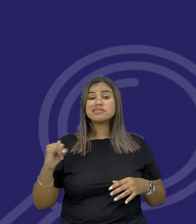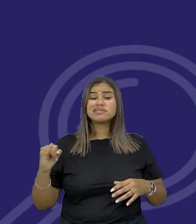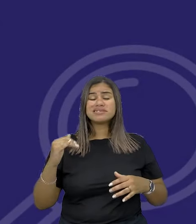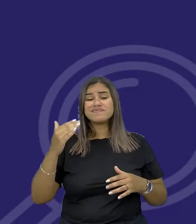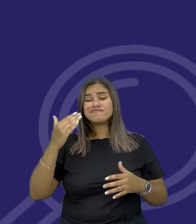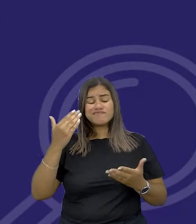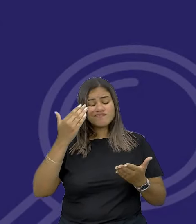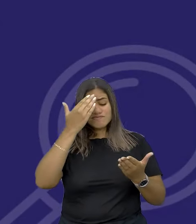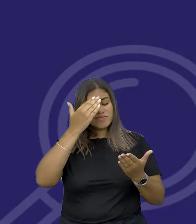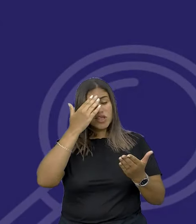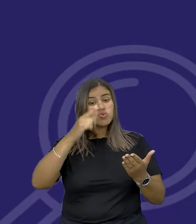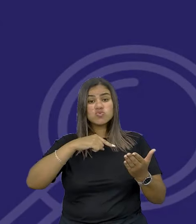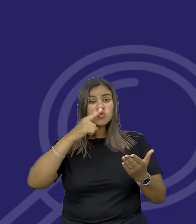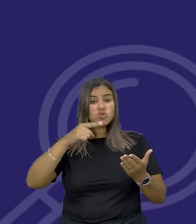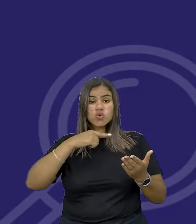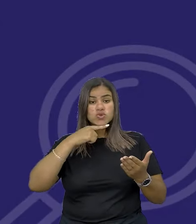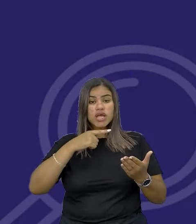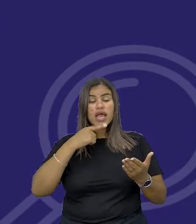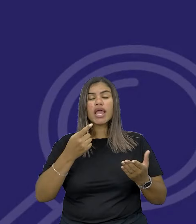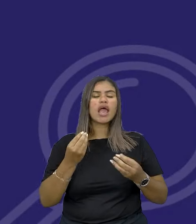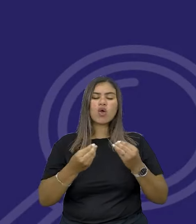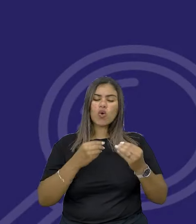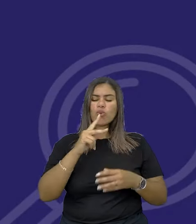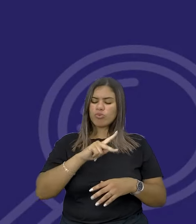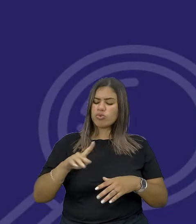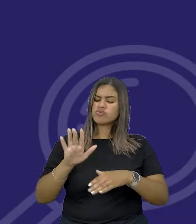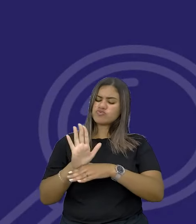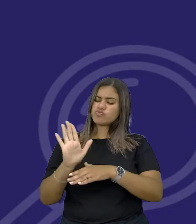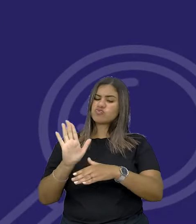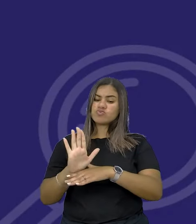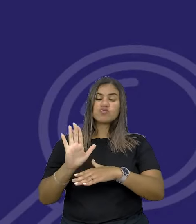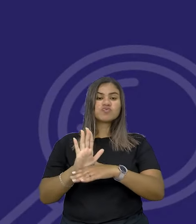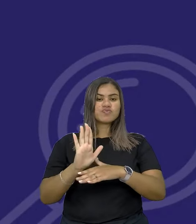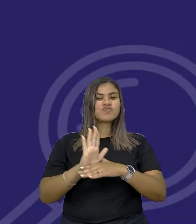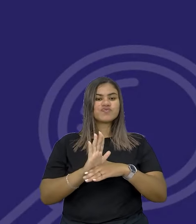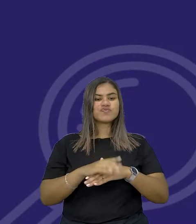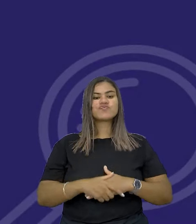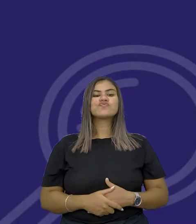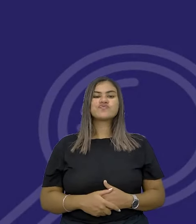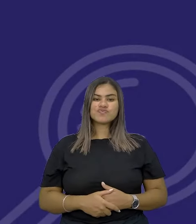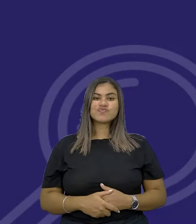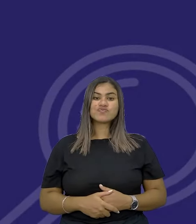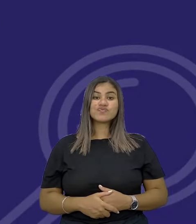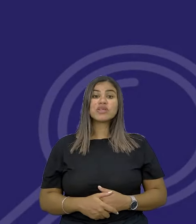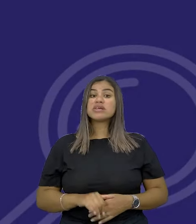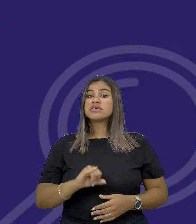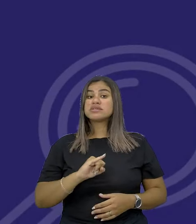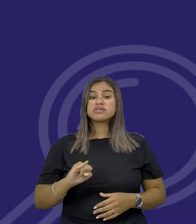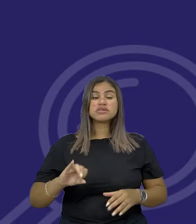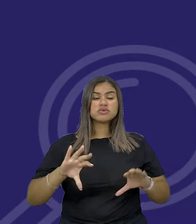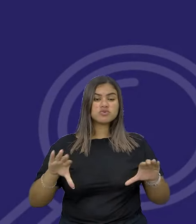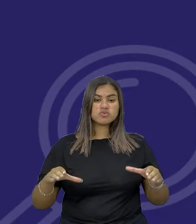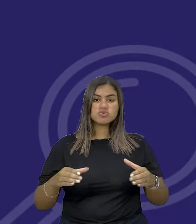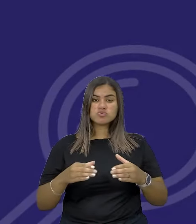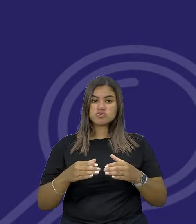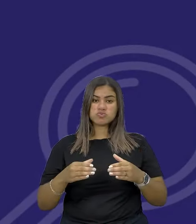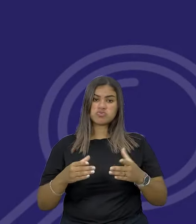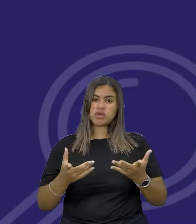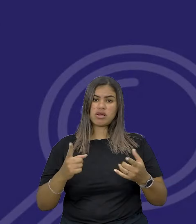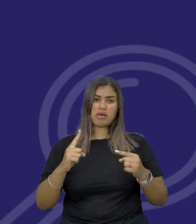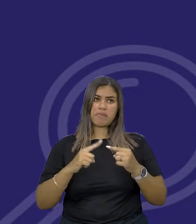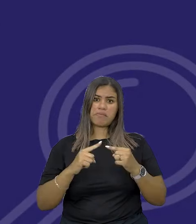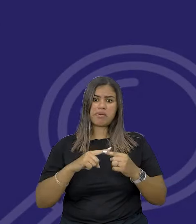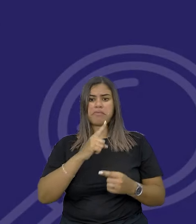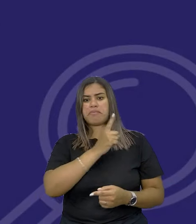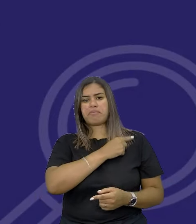leitura do texto, o próprio professor pode auxiliar os estudantes lendo o problema. Olha só, Se a minha turma, no caso, não é o caso do primeiro ano do